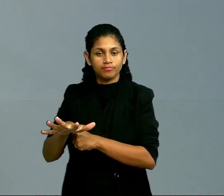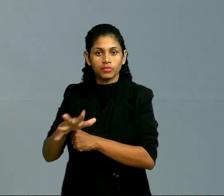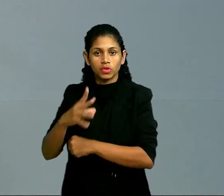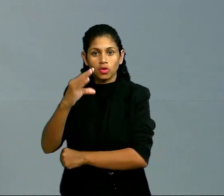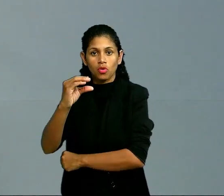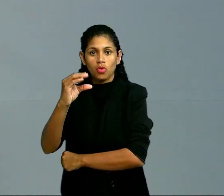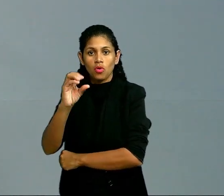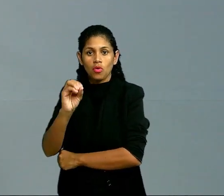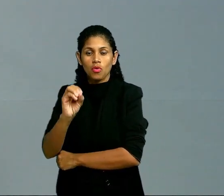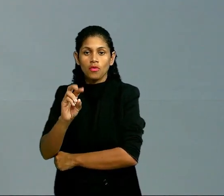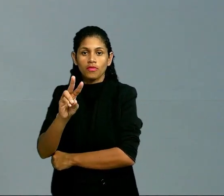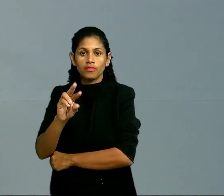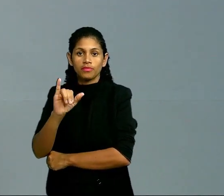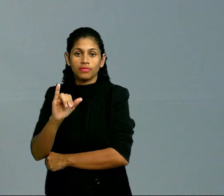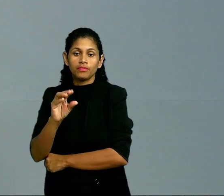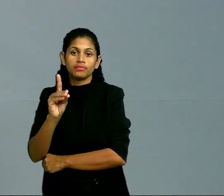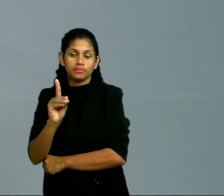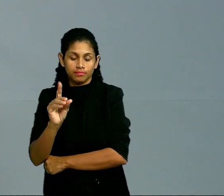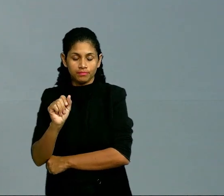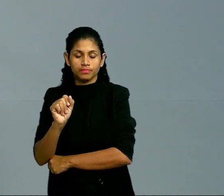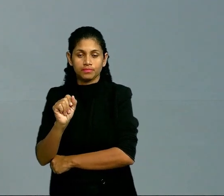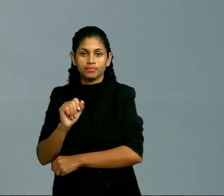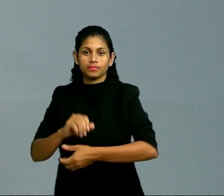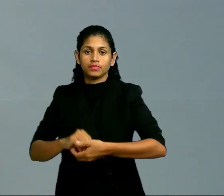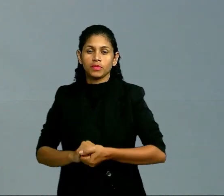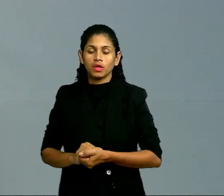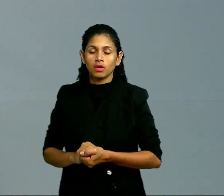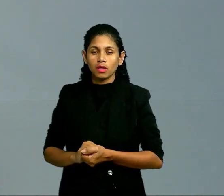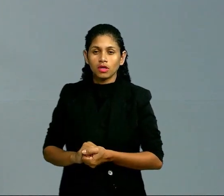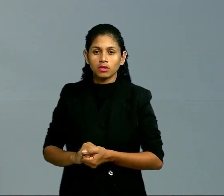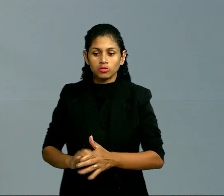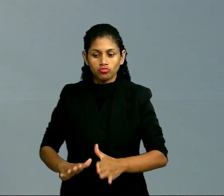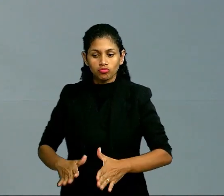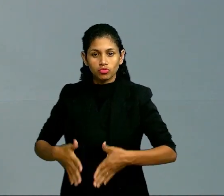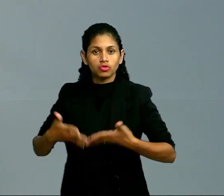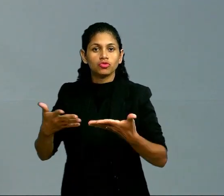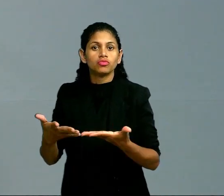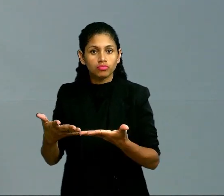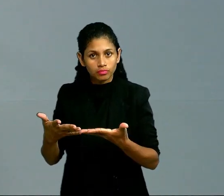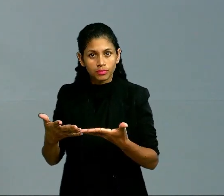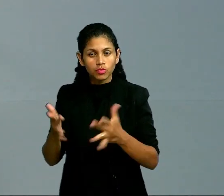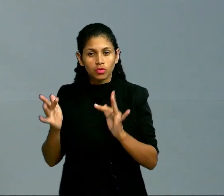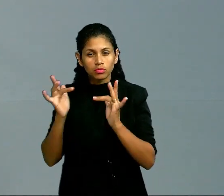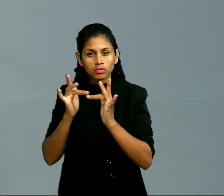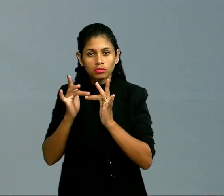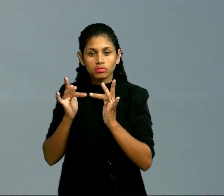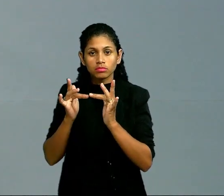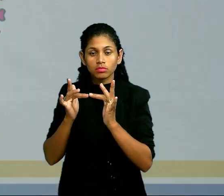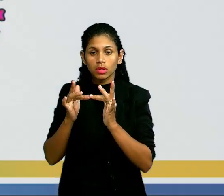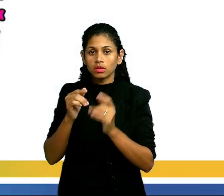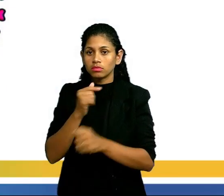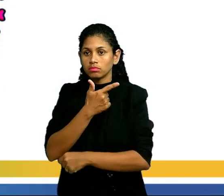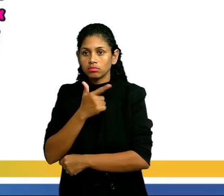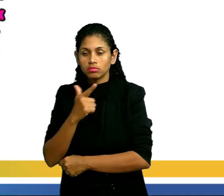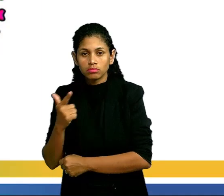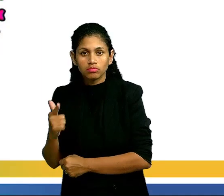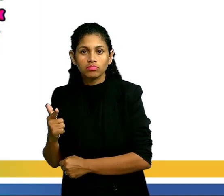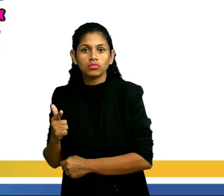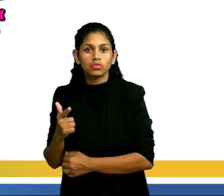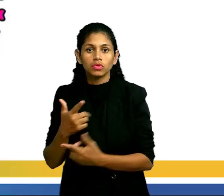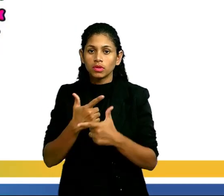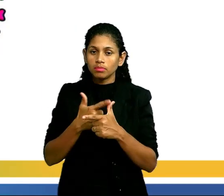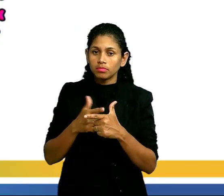antígeno, nosso anticorpos, nossas células de memória, para que quando a gente entrasse em contato não ocorresse danos graves, tá certo?